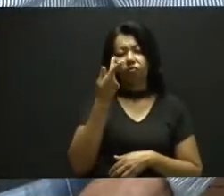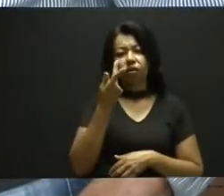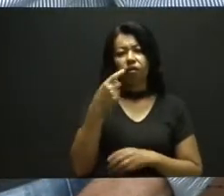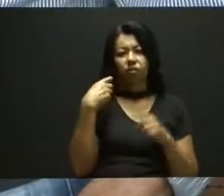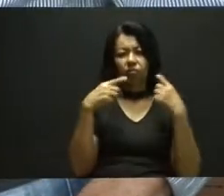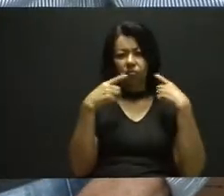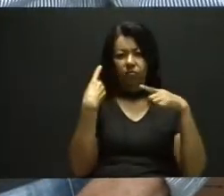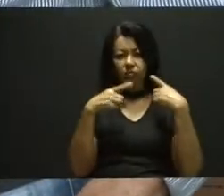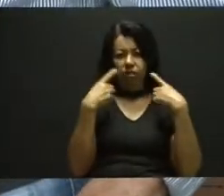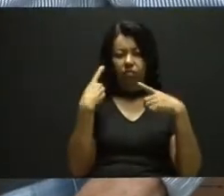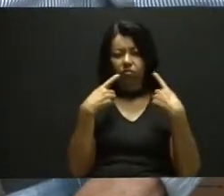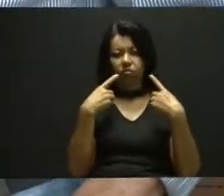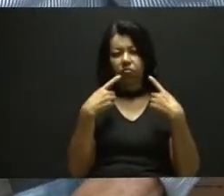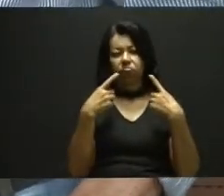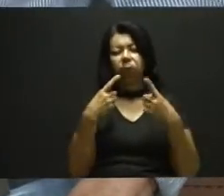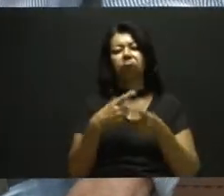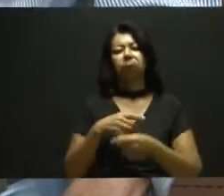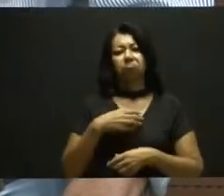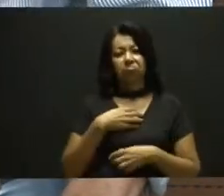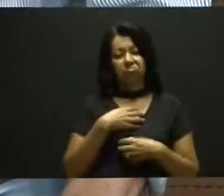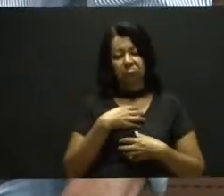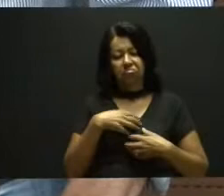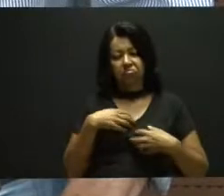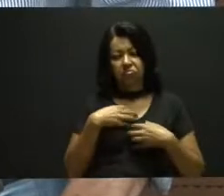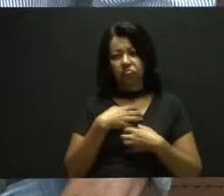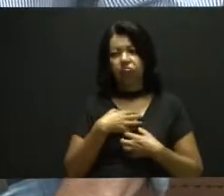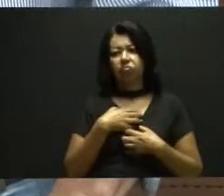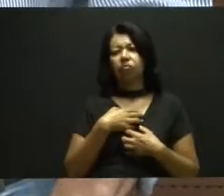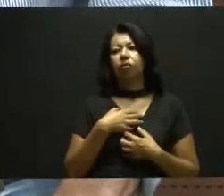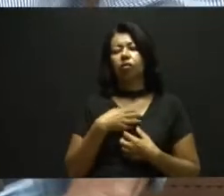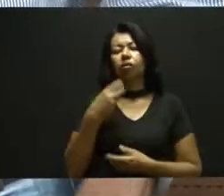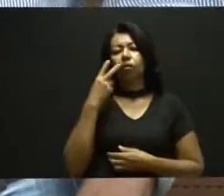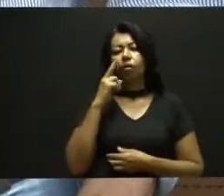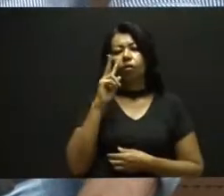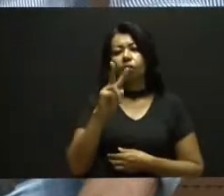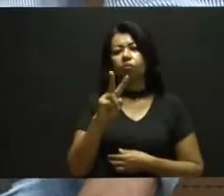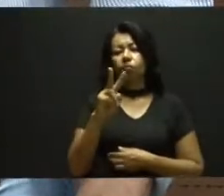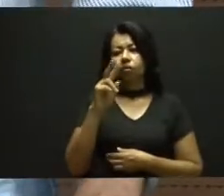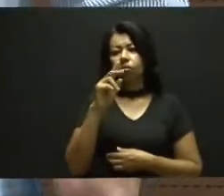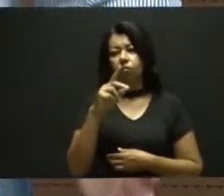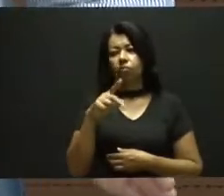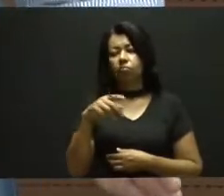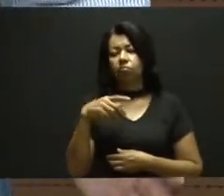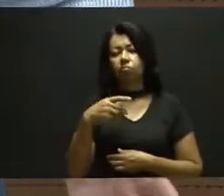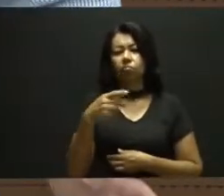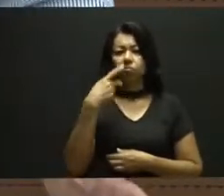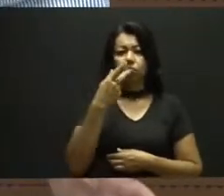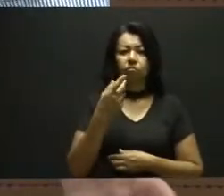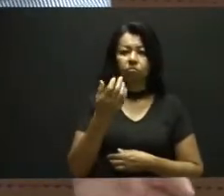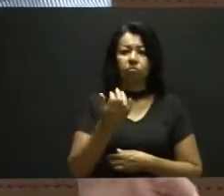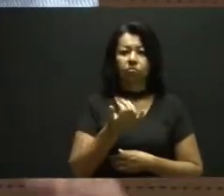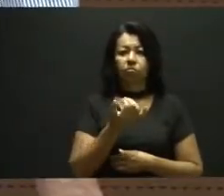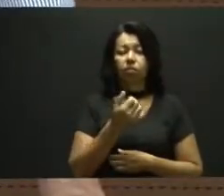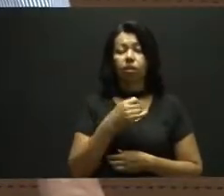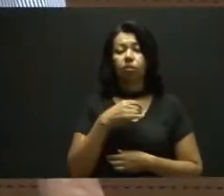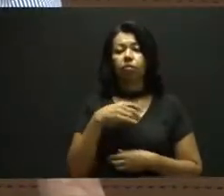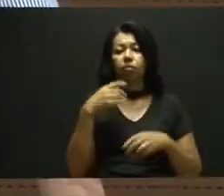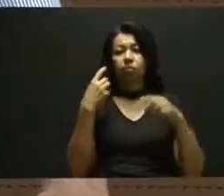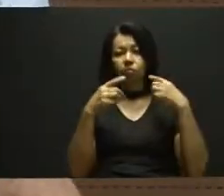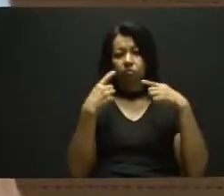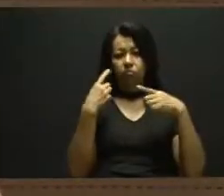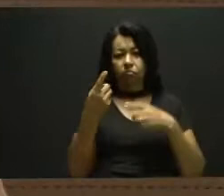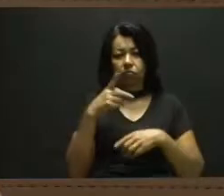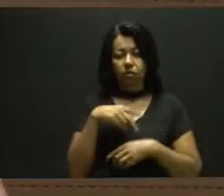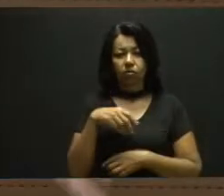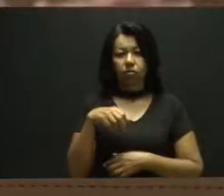e muito sensibilizado ao ver aqui o discurso e olhando pra ele por